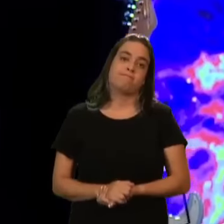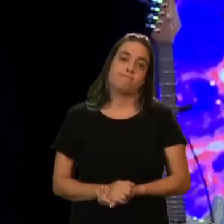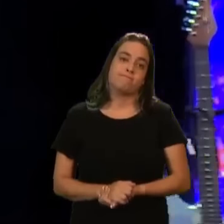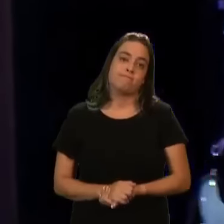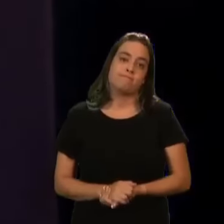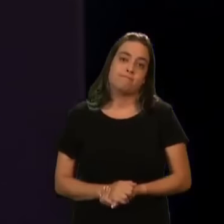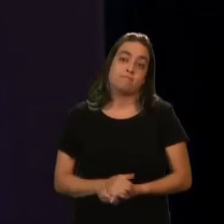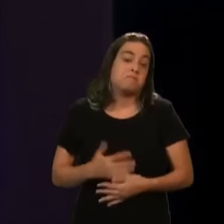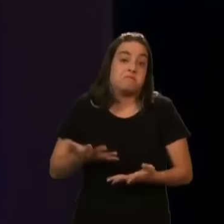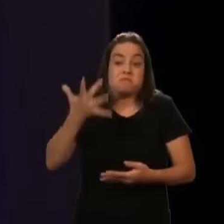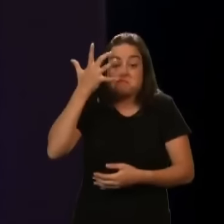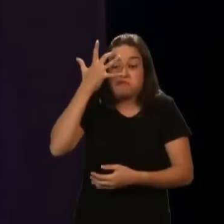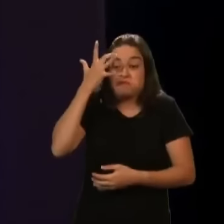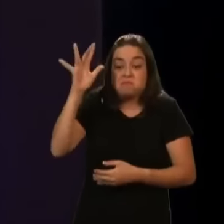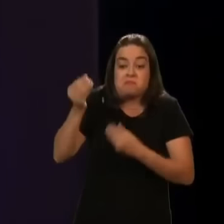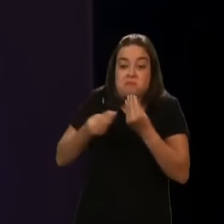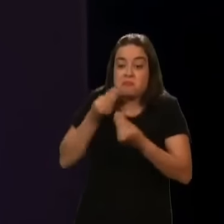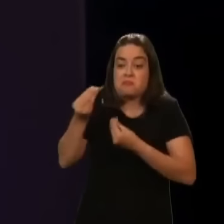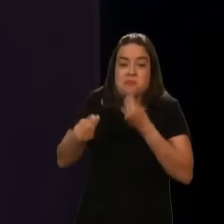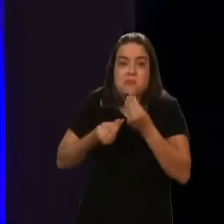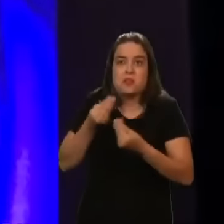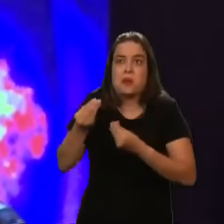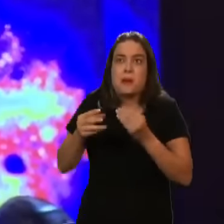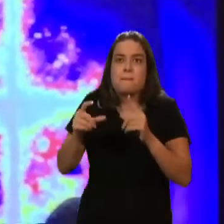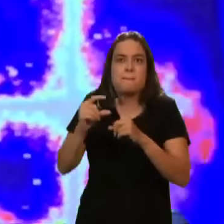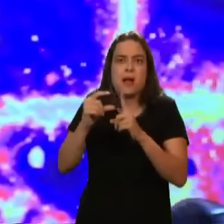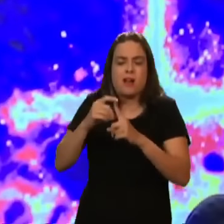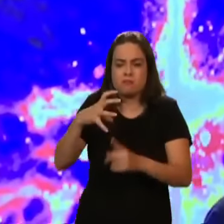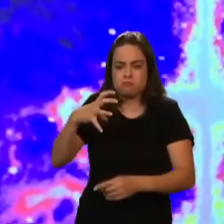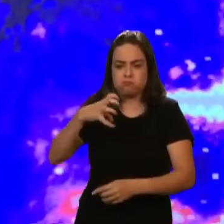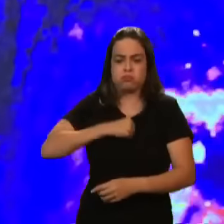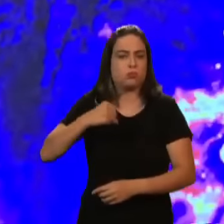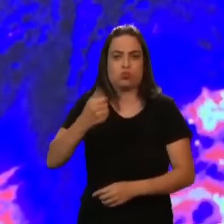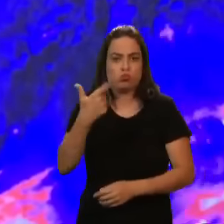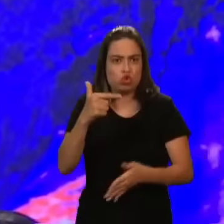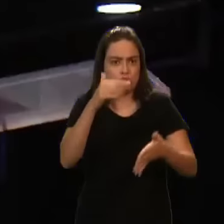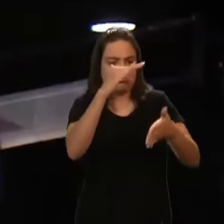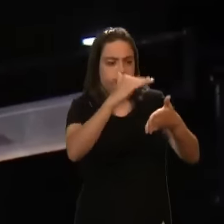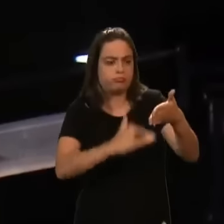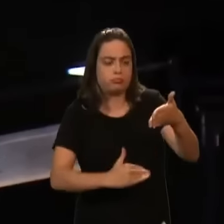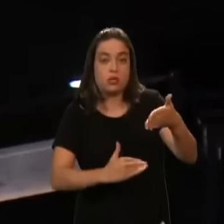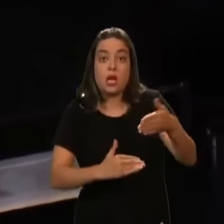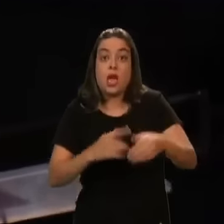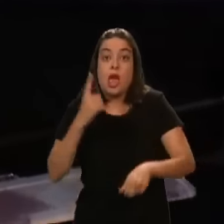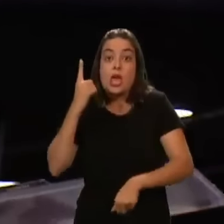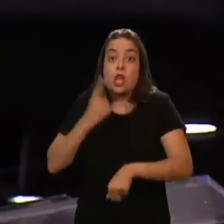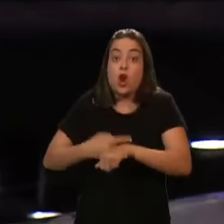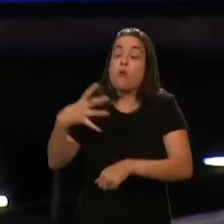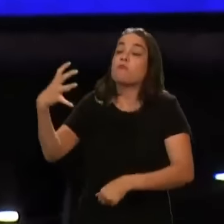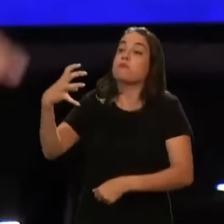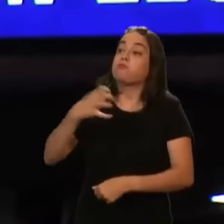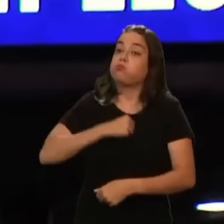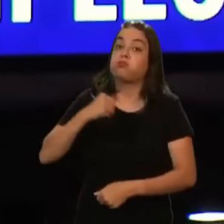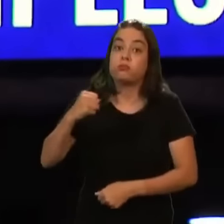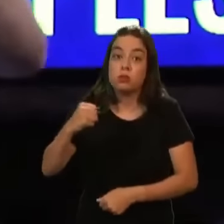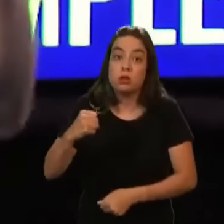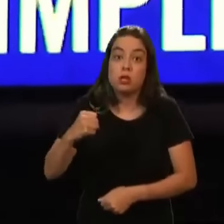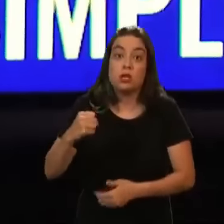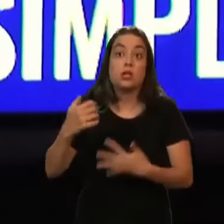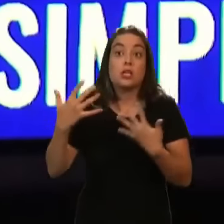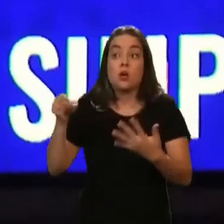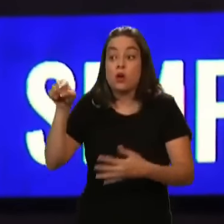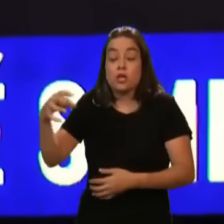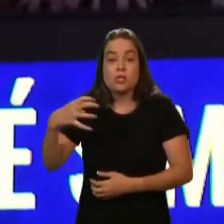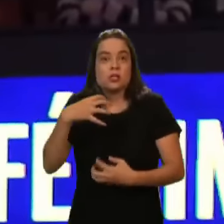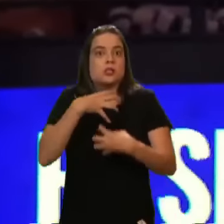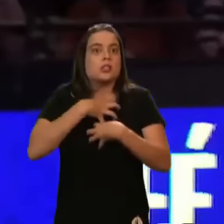Mas eu não sei da onde que eu tirei a palavra suicídio semana passada, porque não estava no meu... Na hora que eu falei isso, aí nós conseguimos encontrar. E